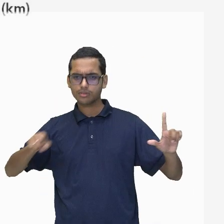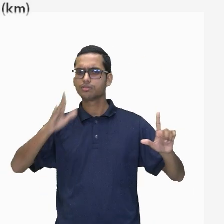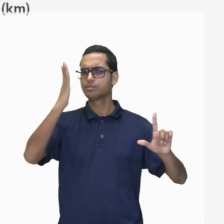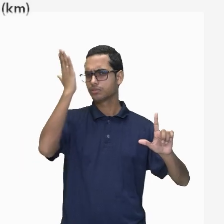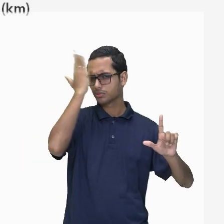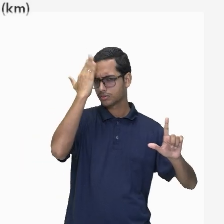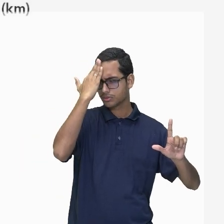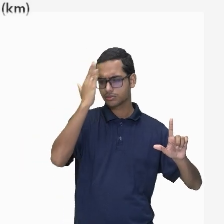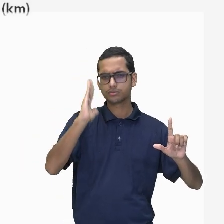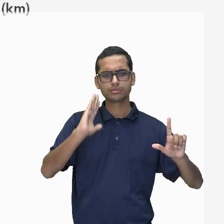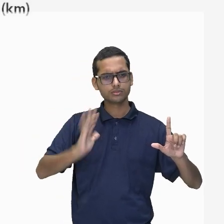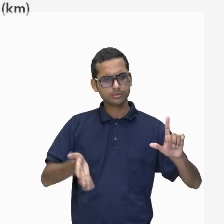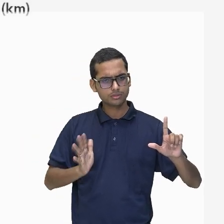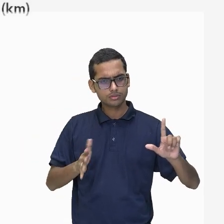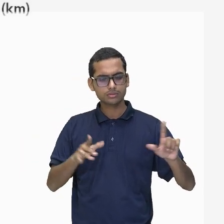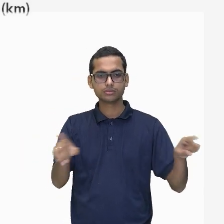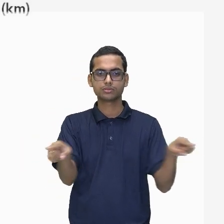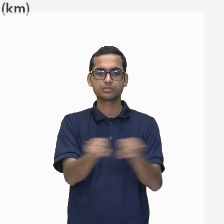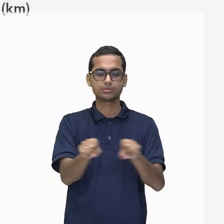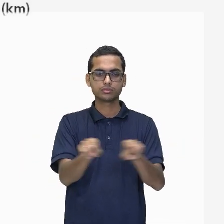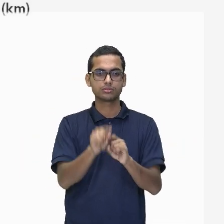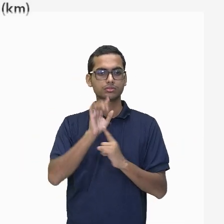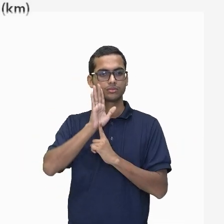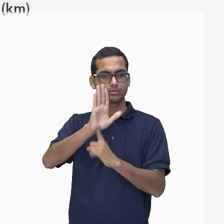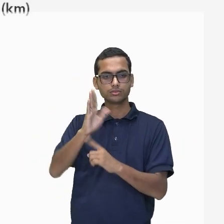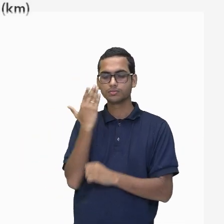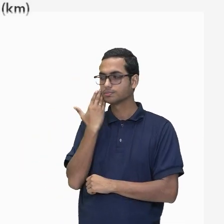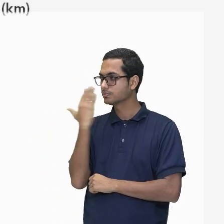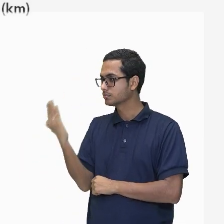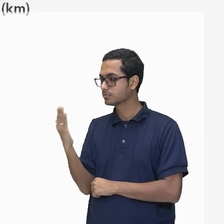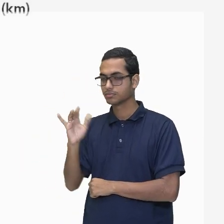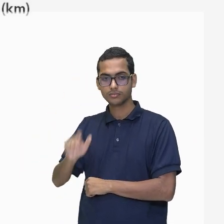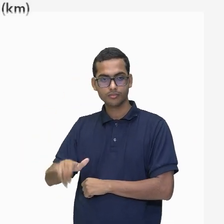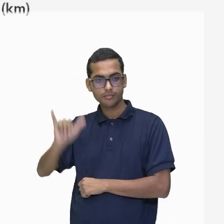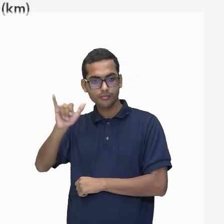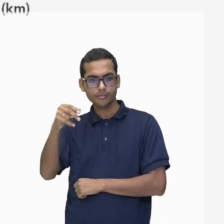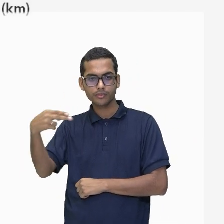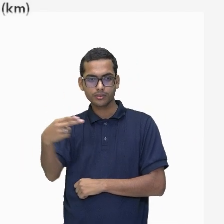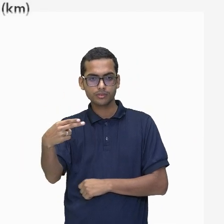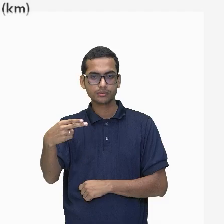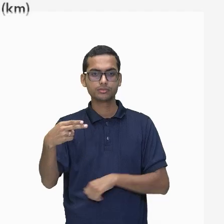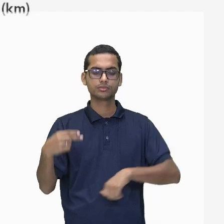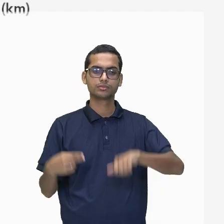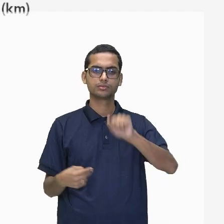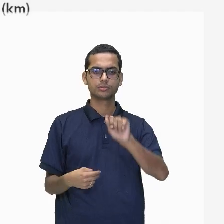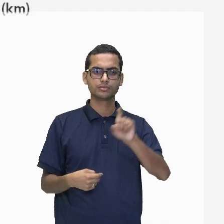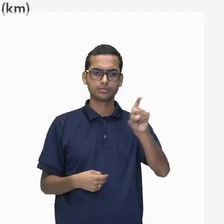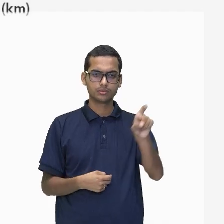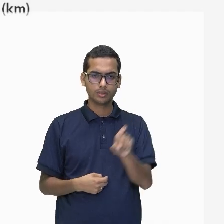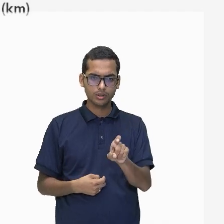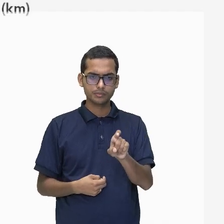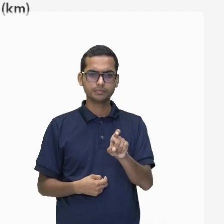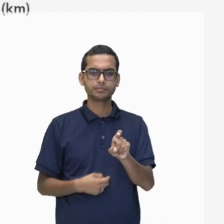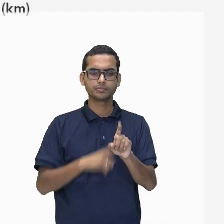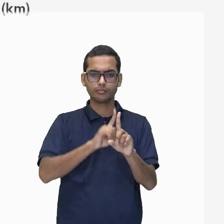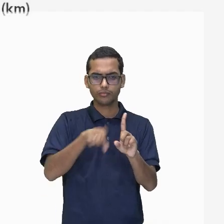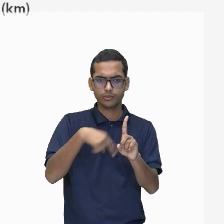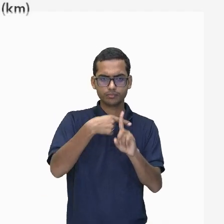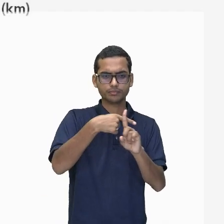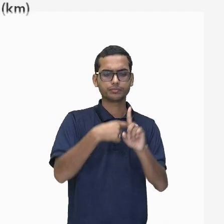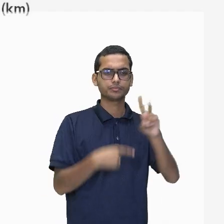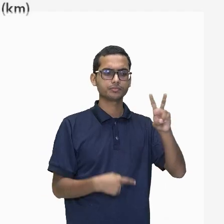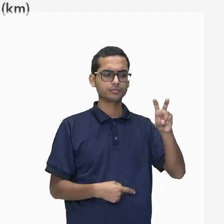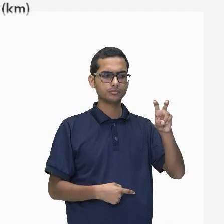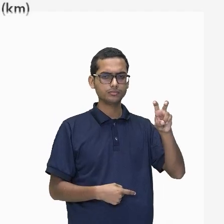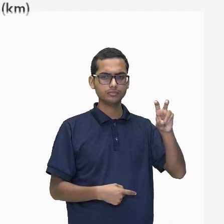escrever, então, aqui. Eu já sei que o b é 50. Então, a forma dela é a x mais